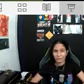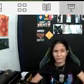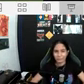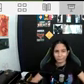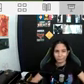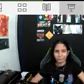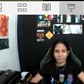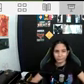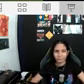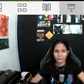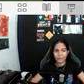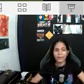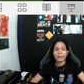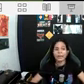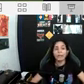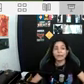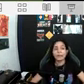populações?